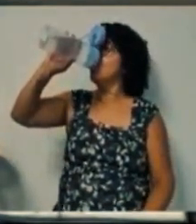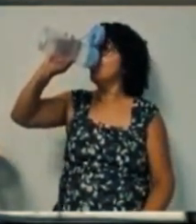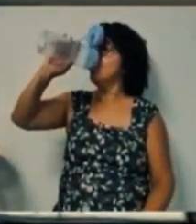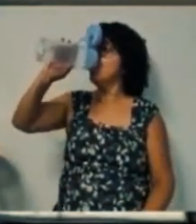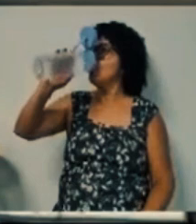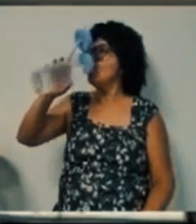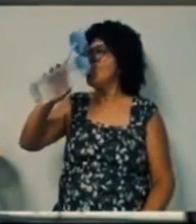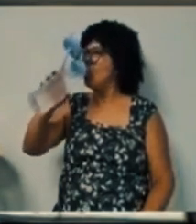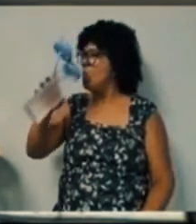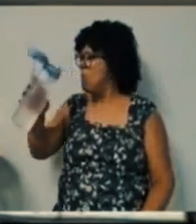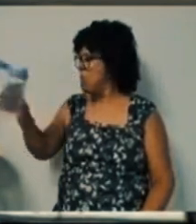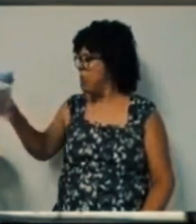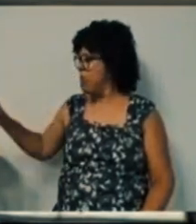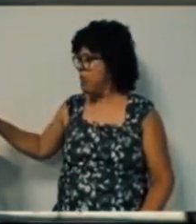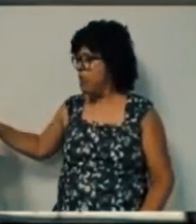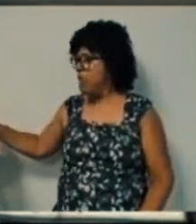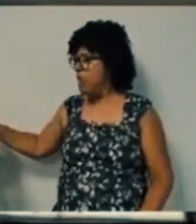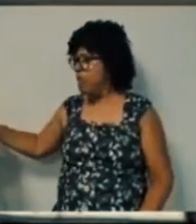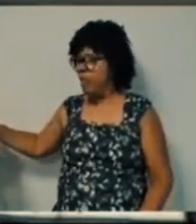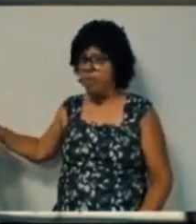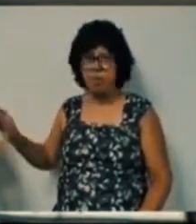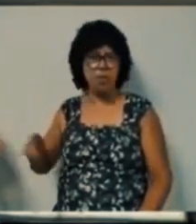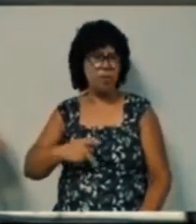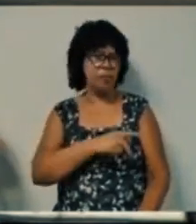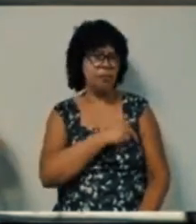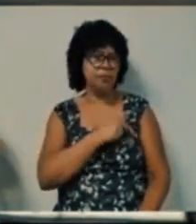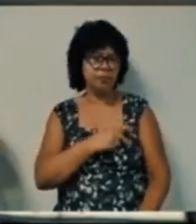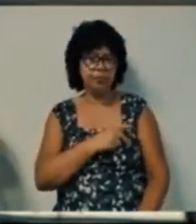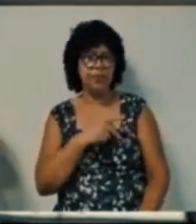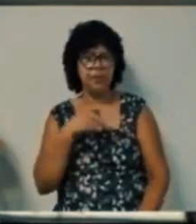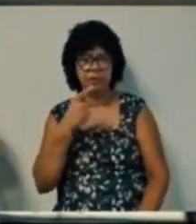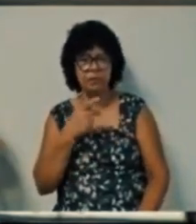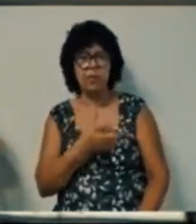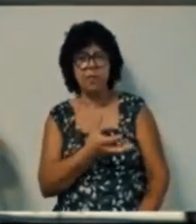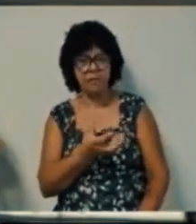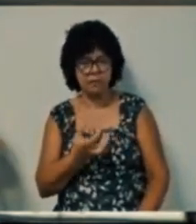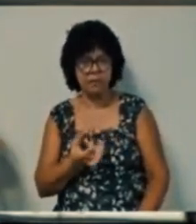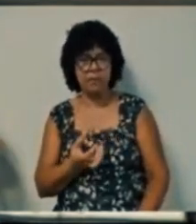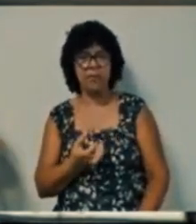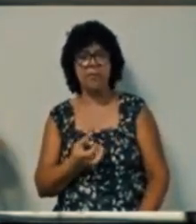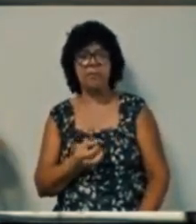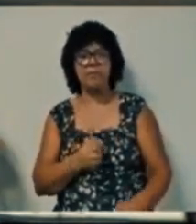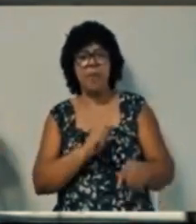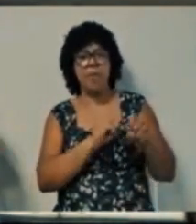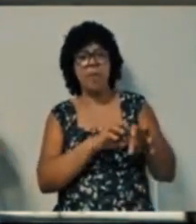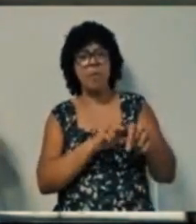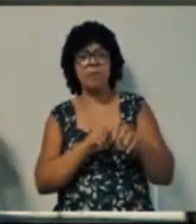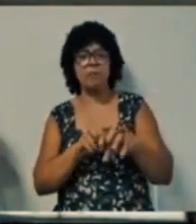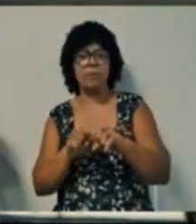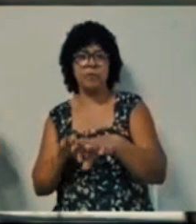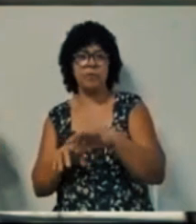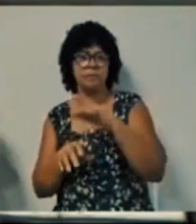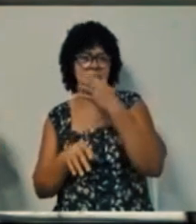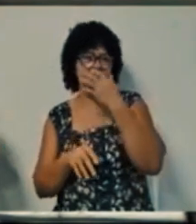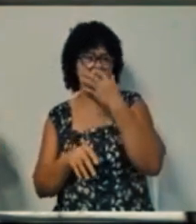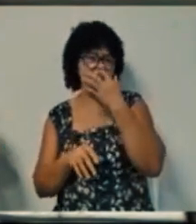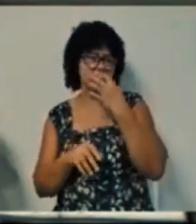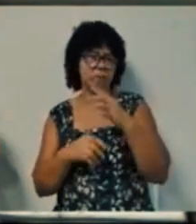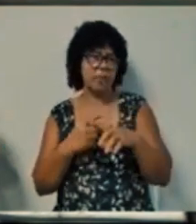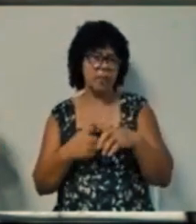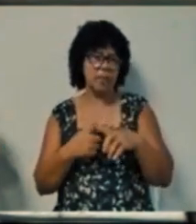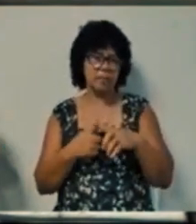tarde. E Paulo disse: eu quero. Às vezes a gente acha